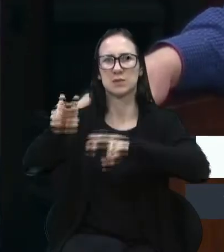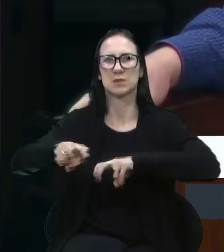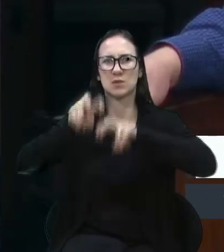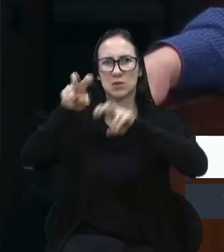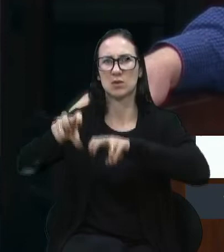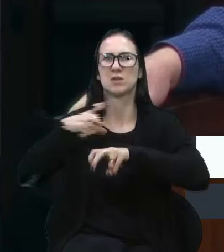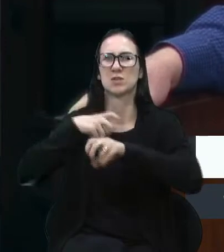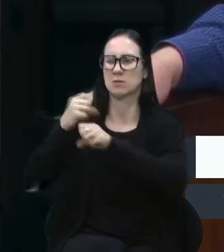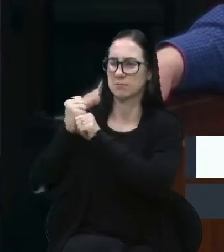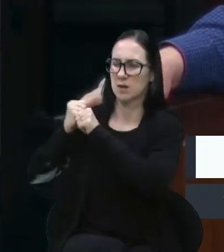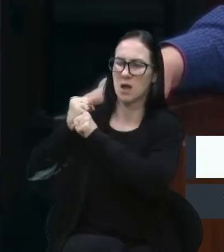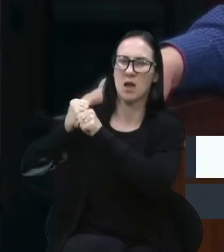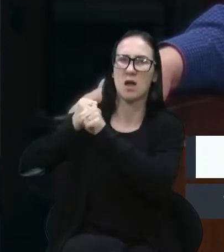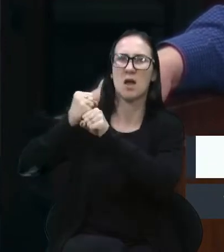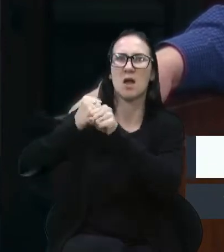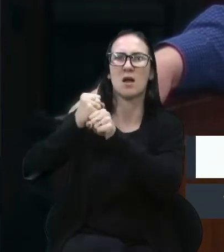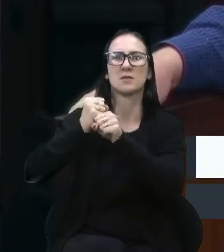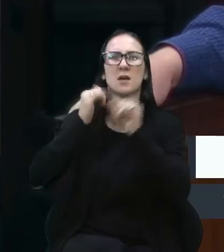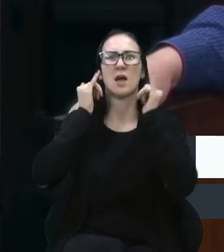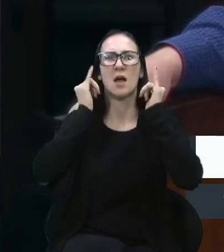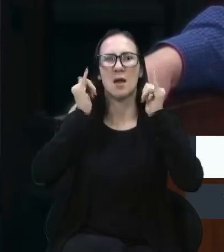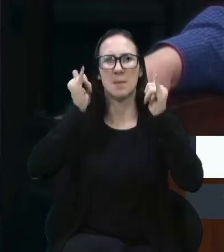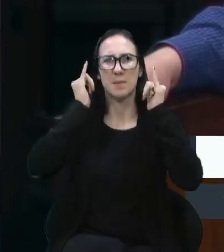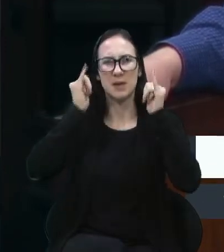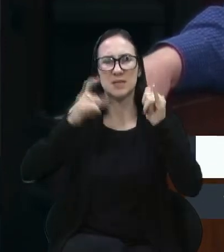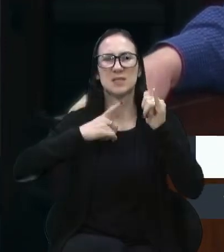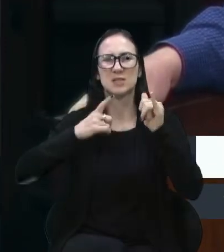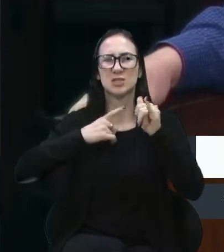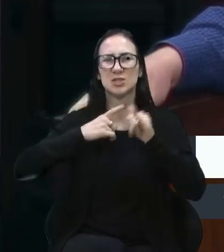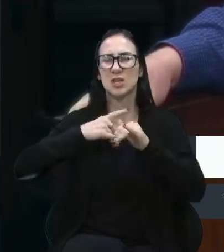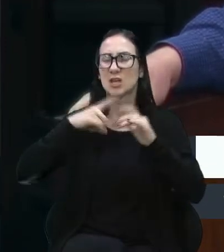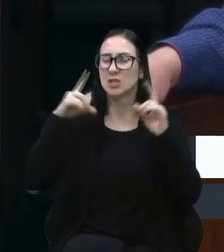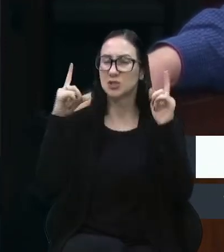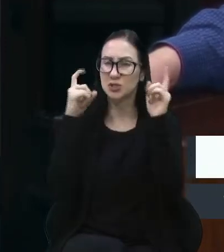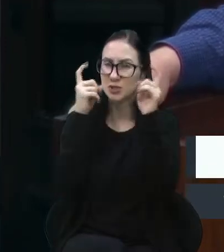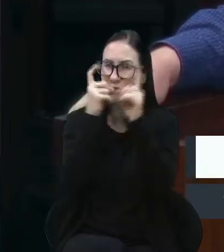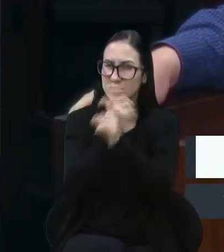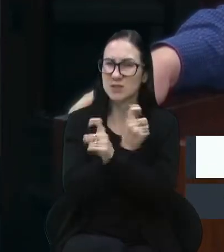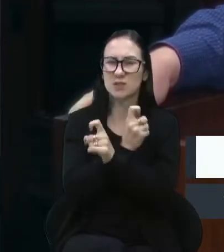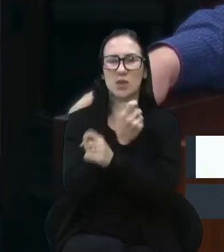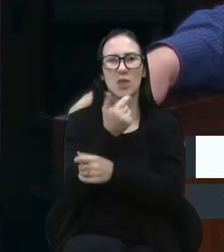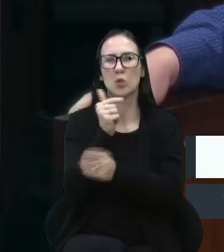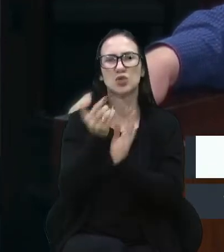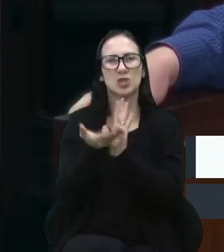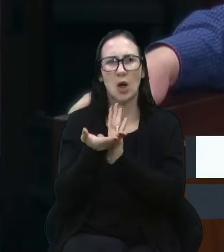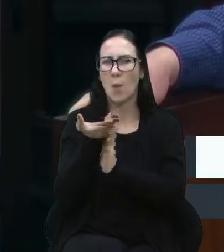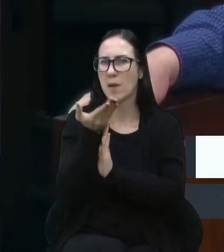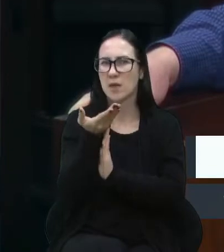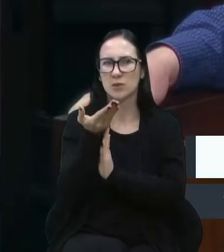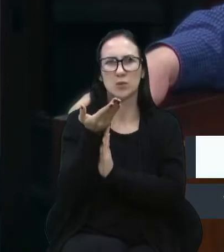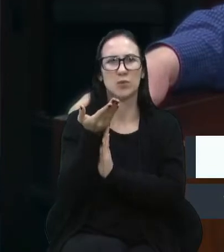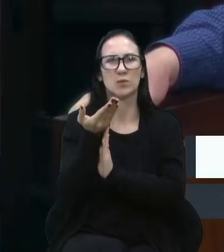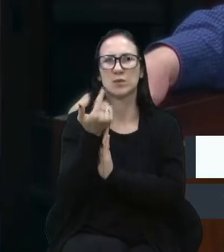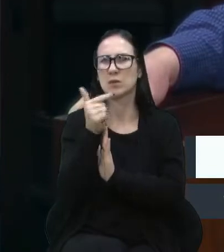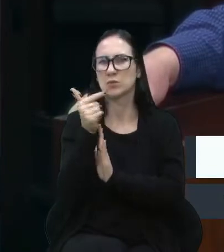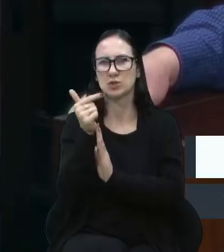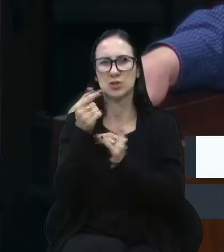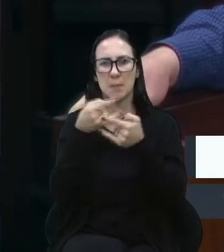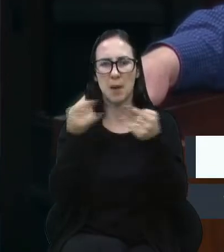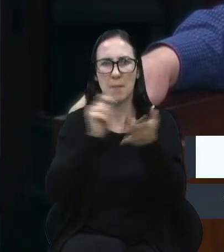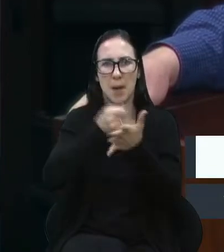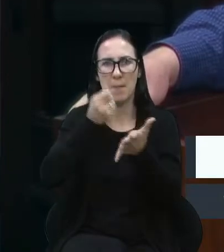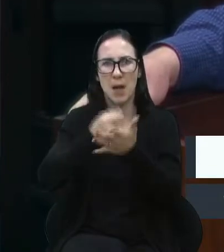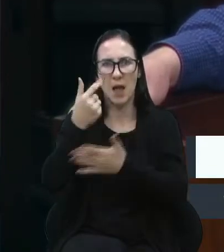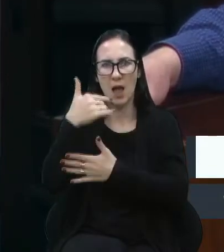lá operavam sangravam sem reajuste e sem condições de prestar um serviço melhor, e agora,